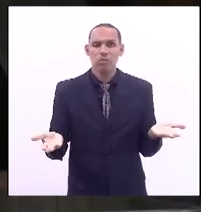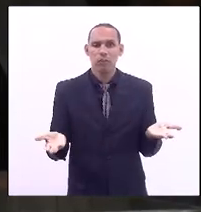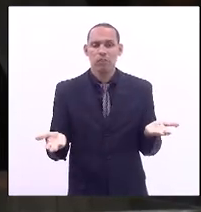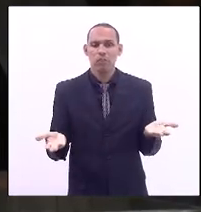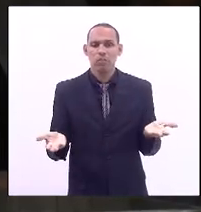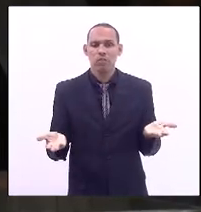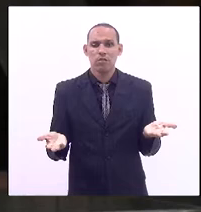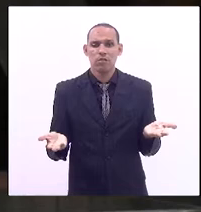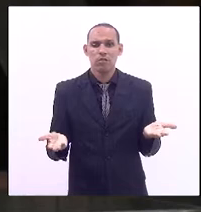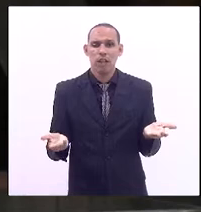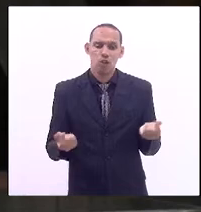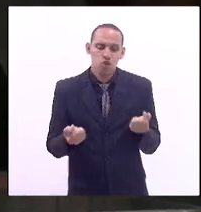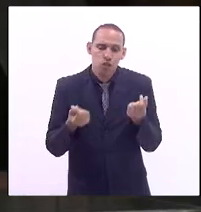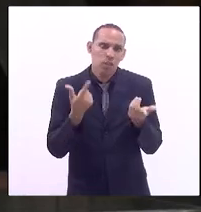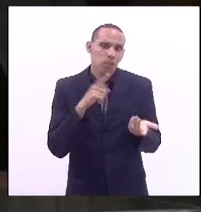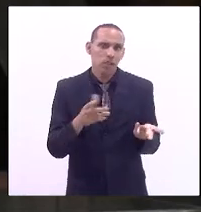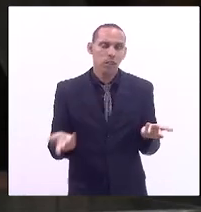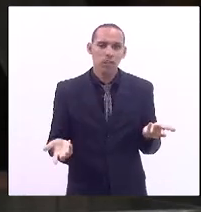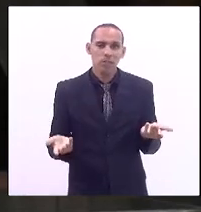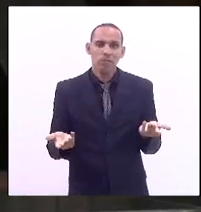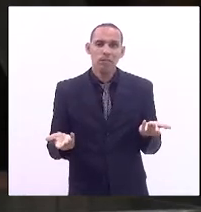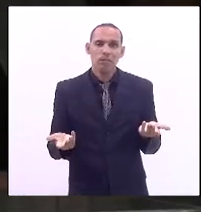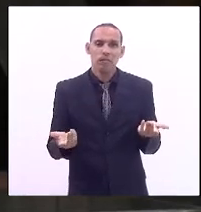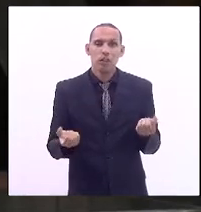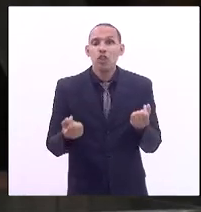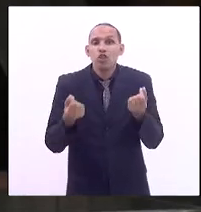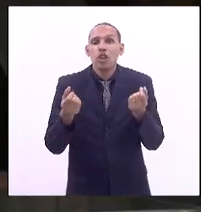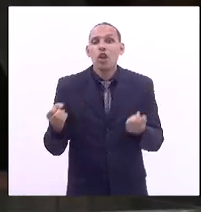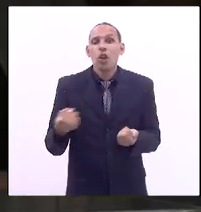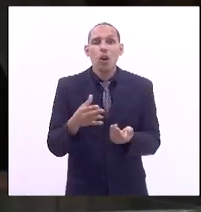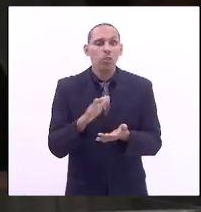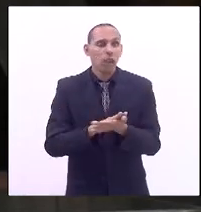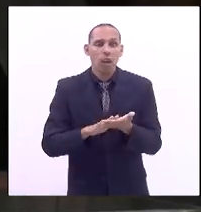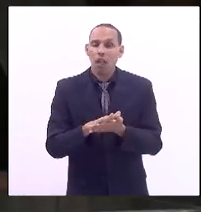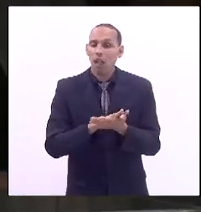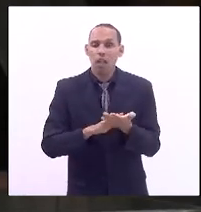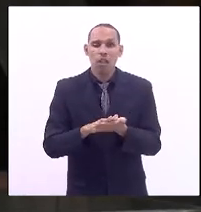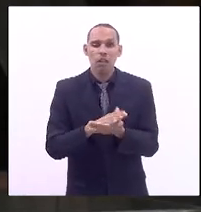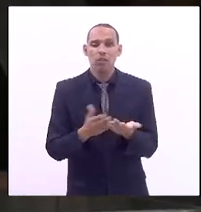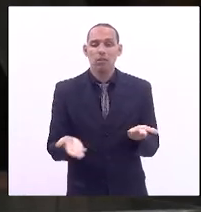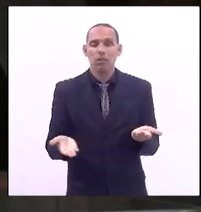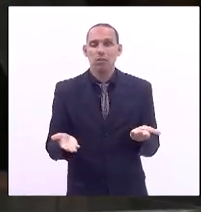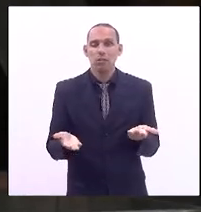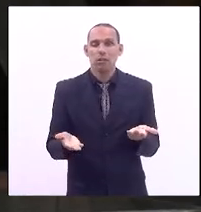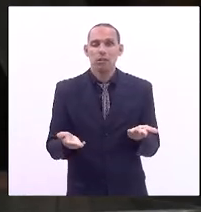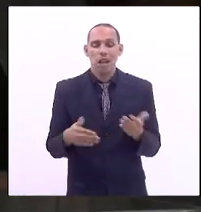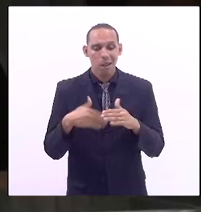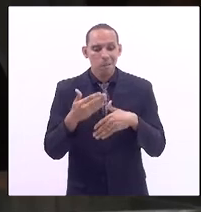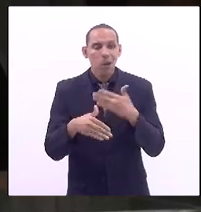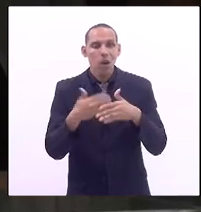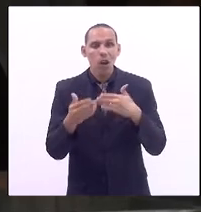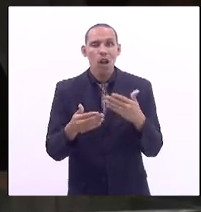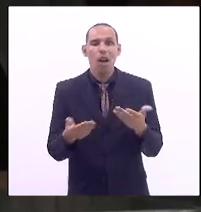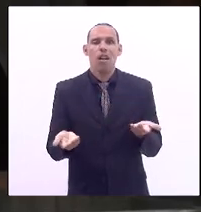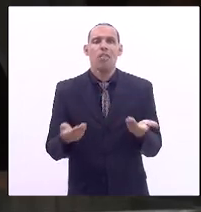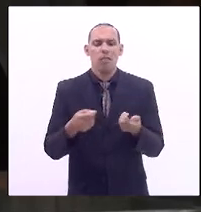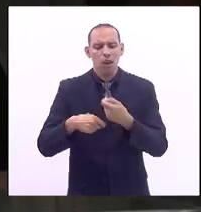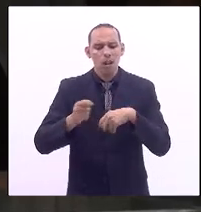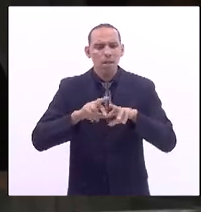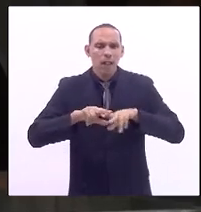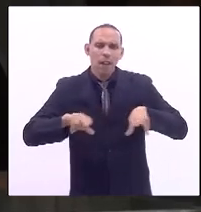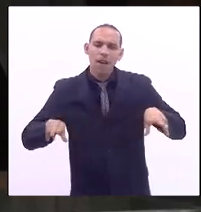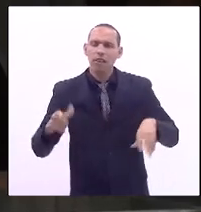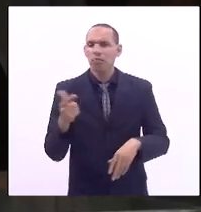para fazer receita não tem sujeira receitas novas é através de um processo de diversificação da economia